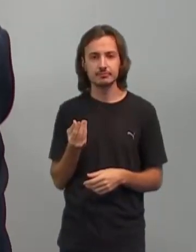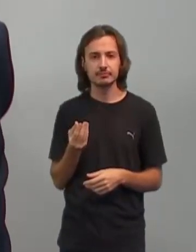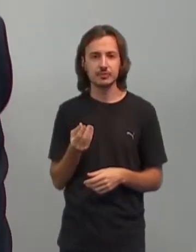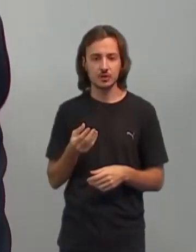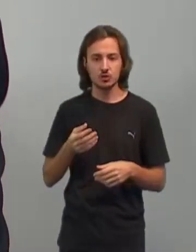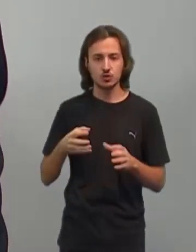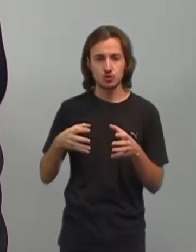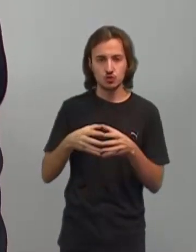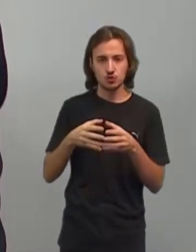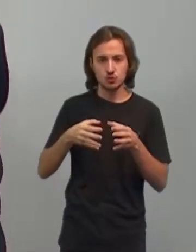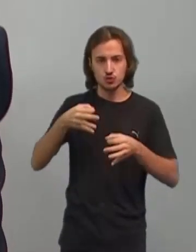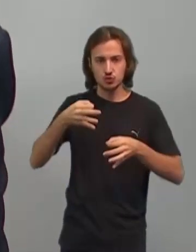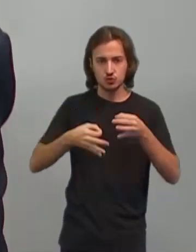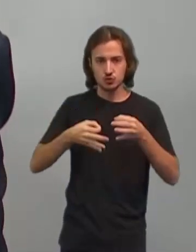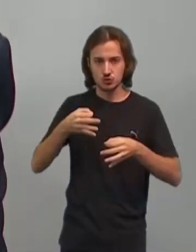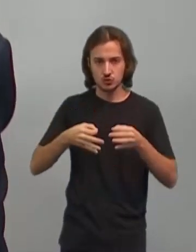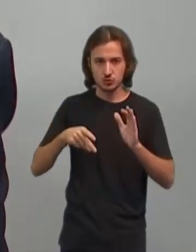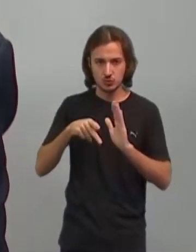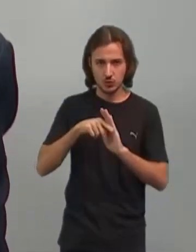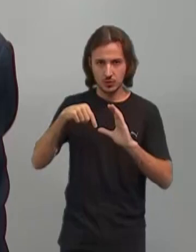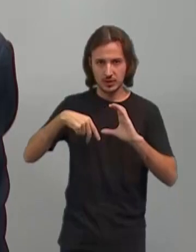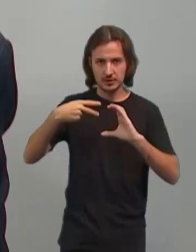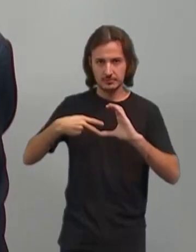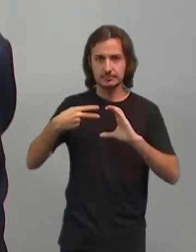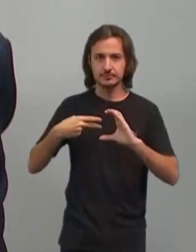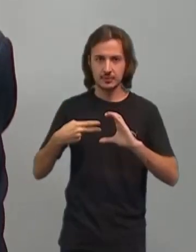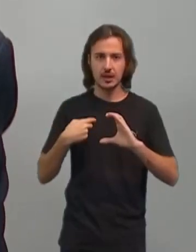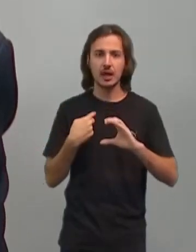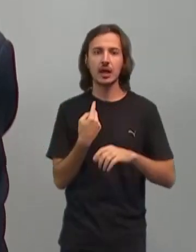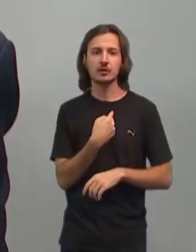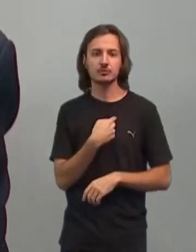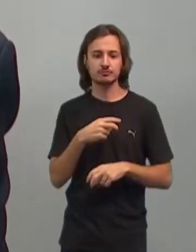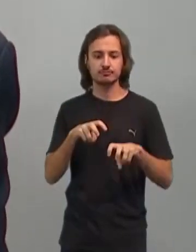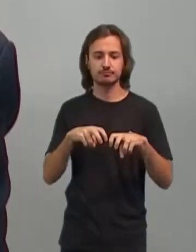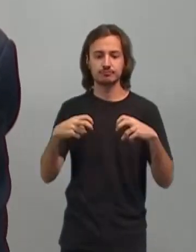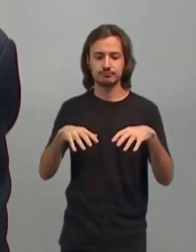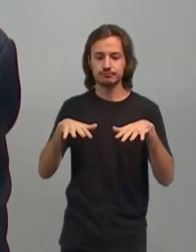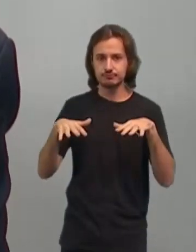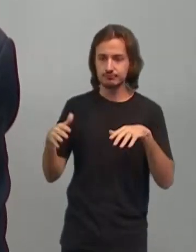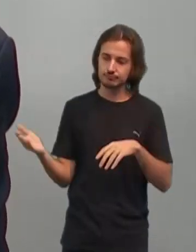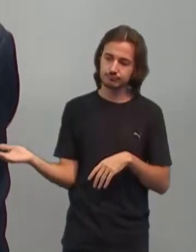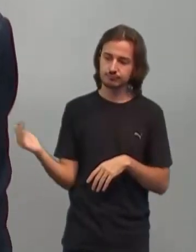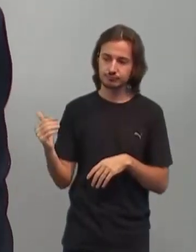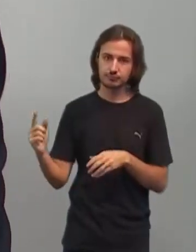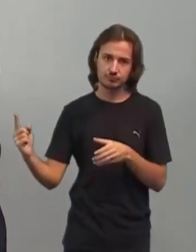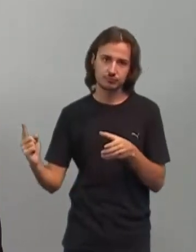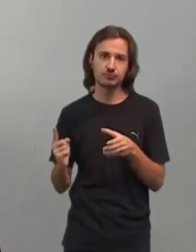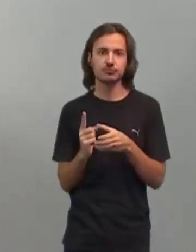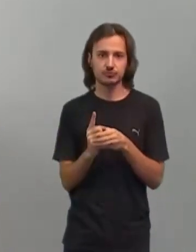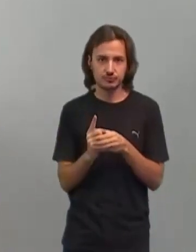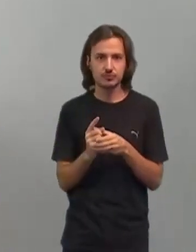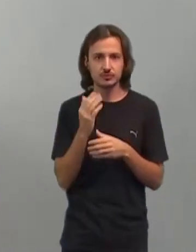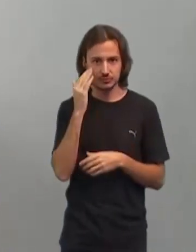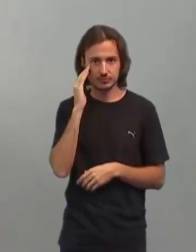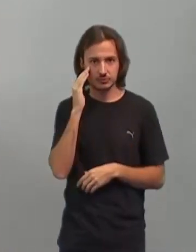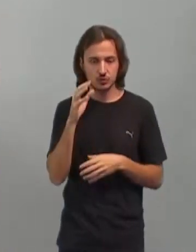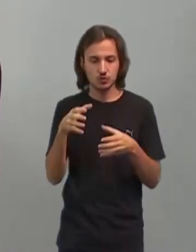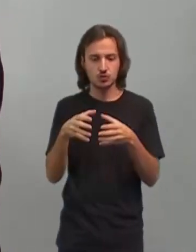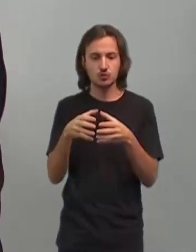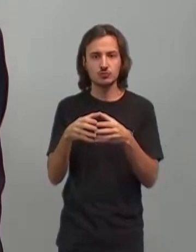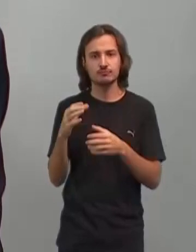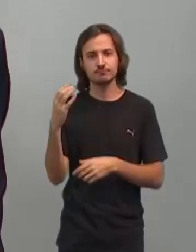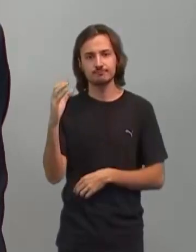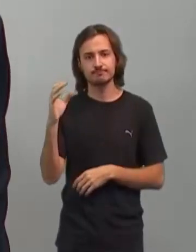jurídica da Casa, e nós vamos trazer para dentro da comissão da qual a gente preside, que é a Comissão de Ciências e